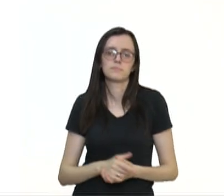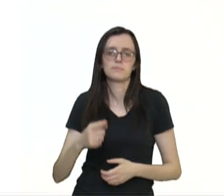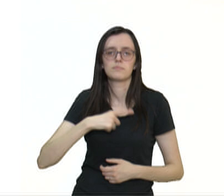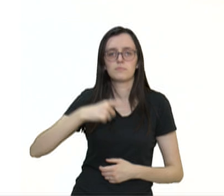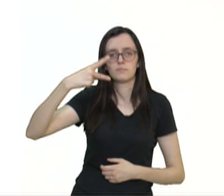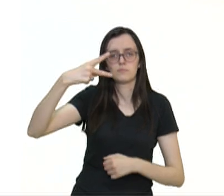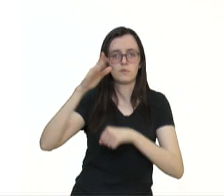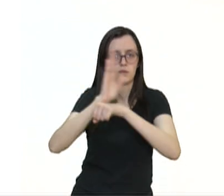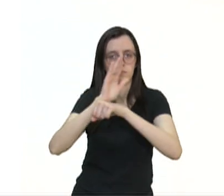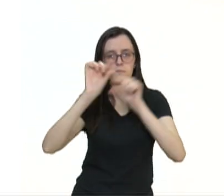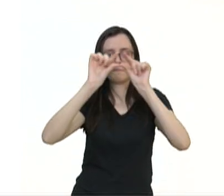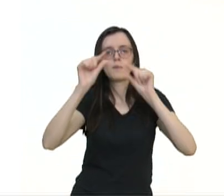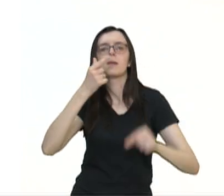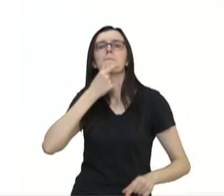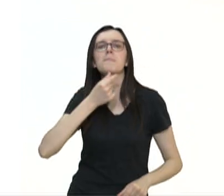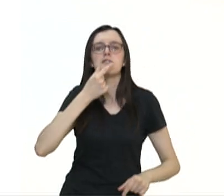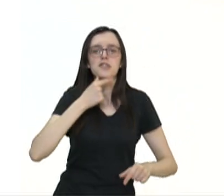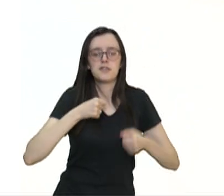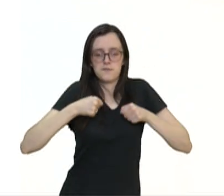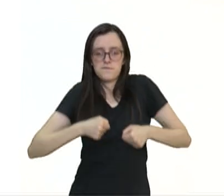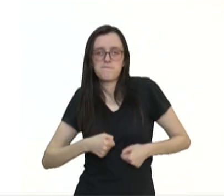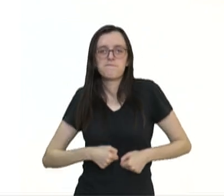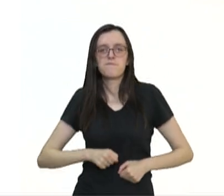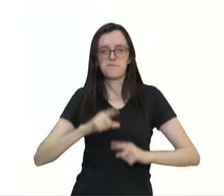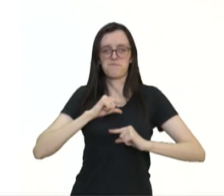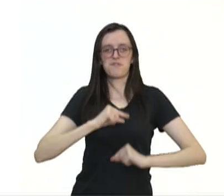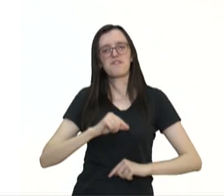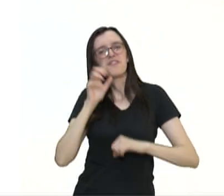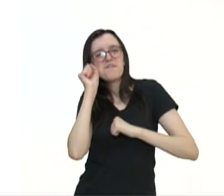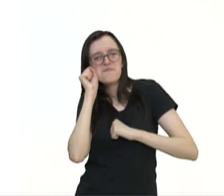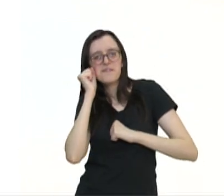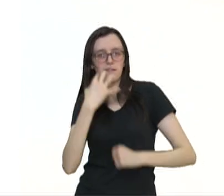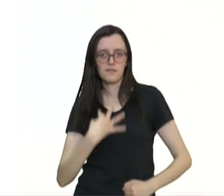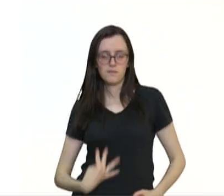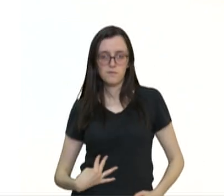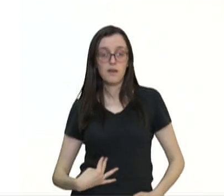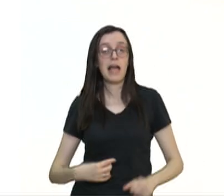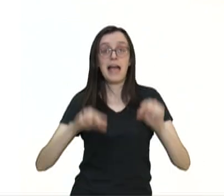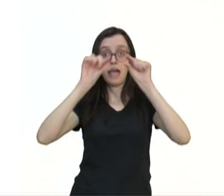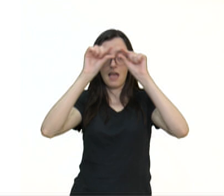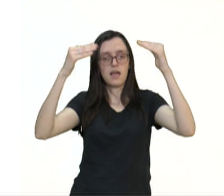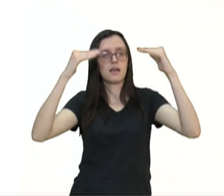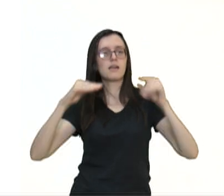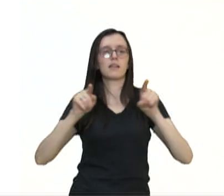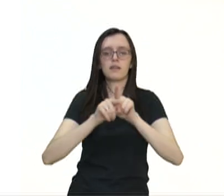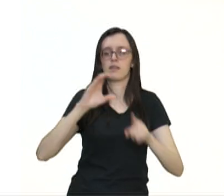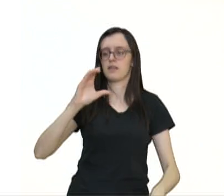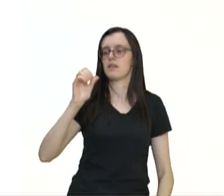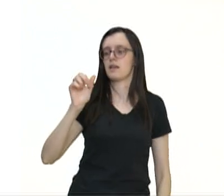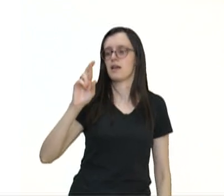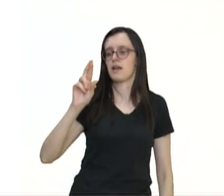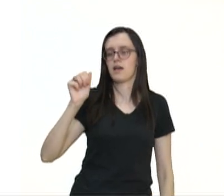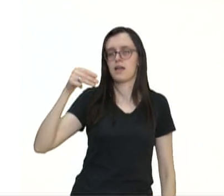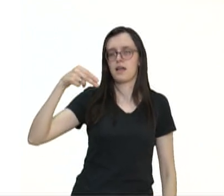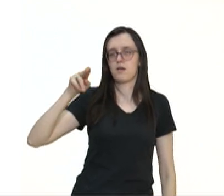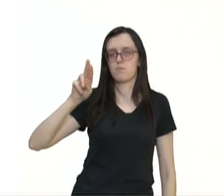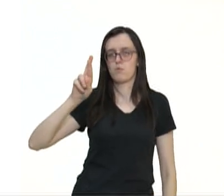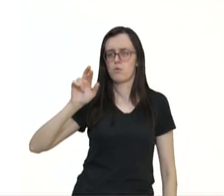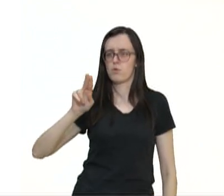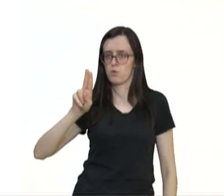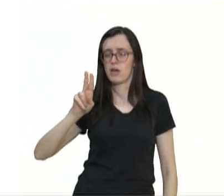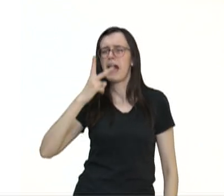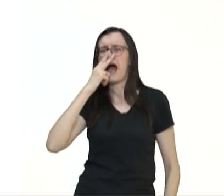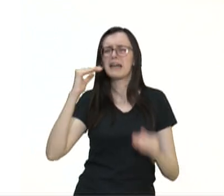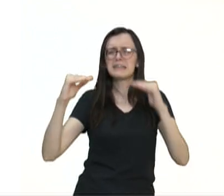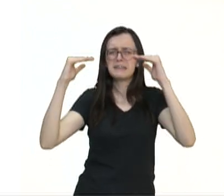2 filmes, O Menino do Pijama Listrado e Caramuru, A Invenção do Brasil. O Menino do Pijama Listrado, provavelmente todo mundo já viu. Se não viu, tem que